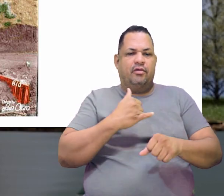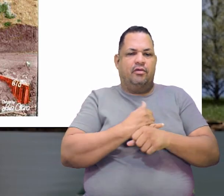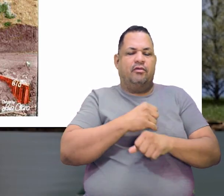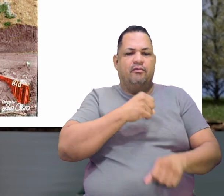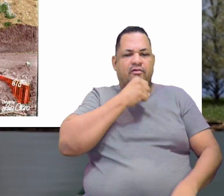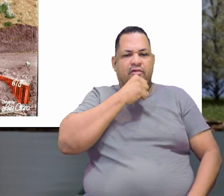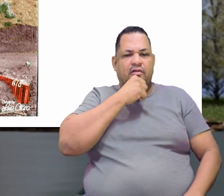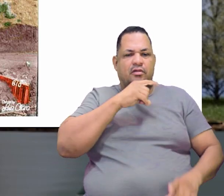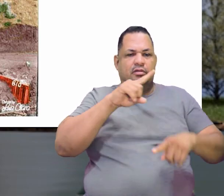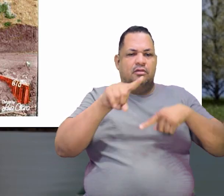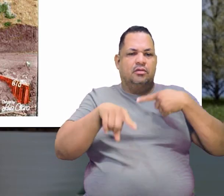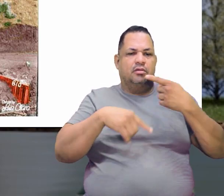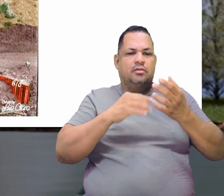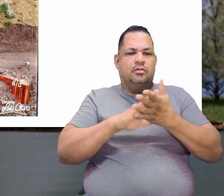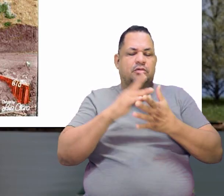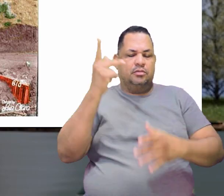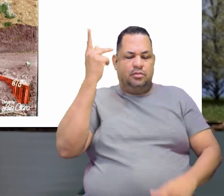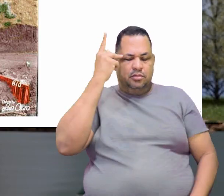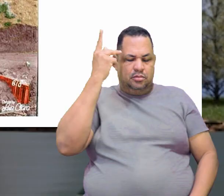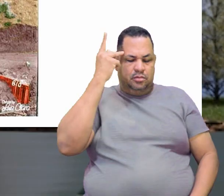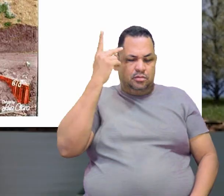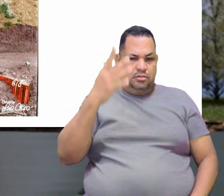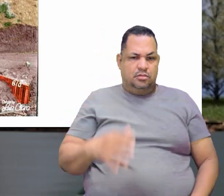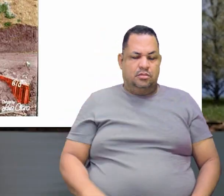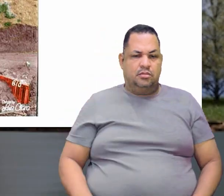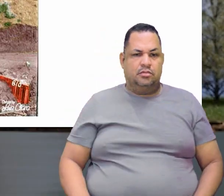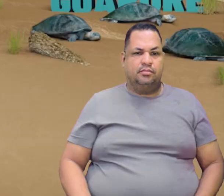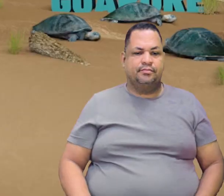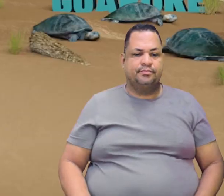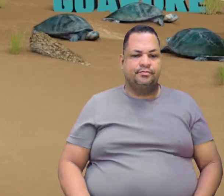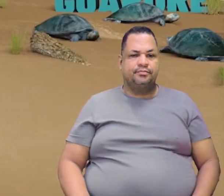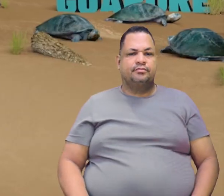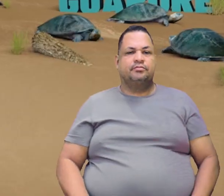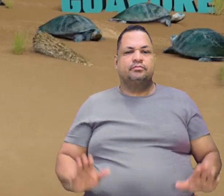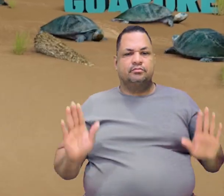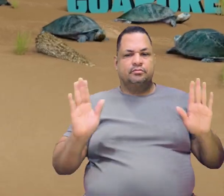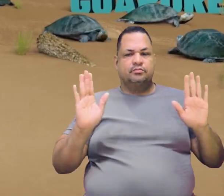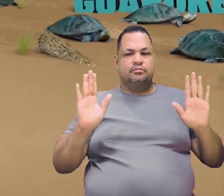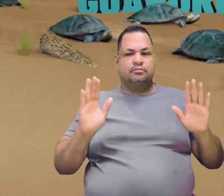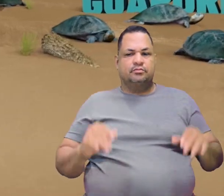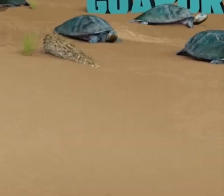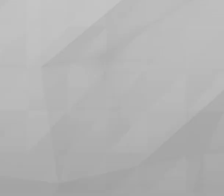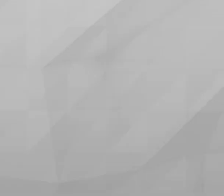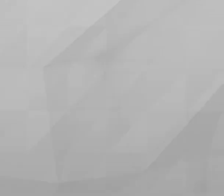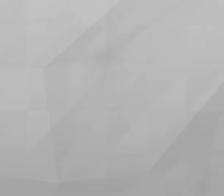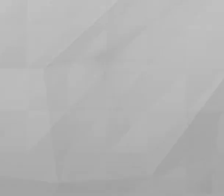Tá bom? Mas daqui a pouco eu volto para fazer revisão, eu falo mais, tá bom? Tchau, tchau.